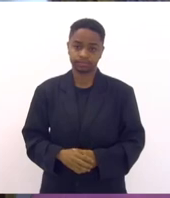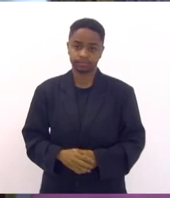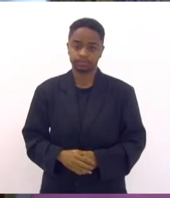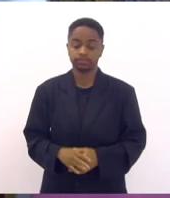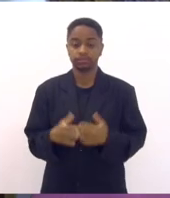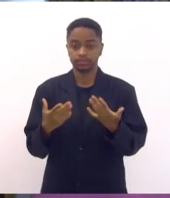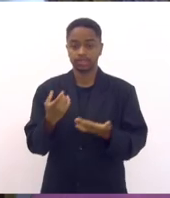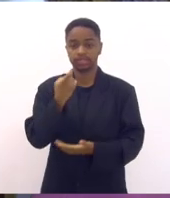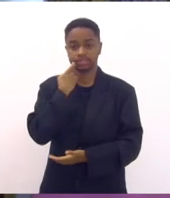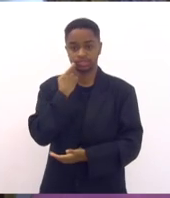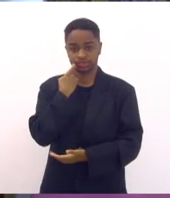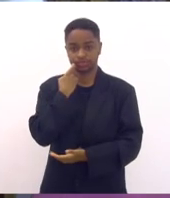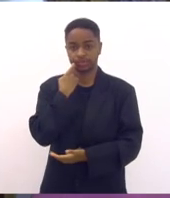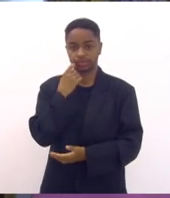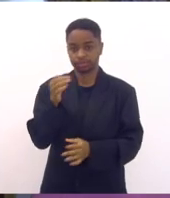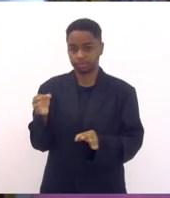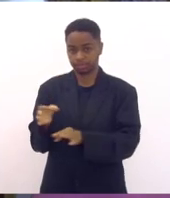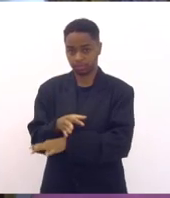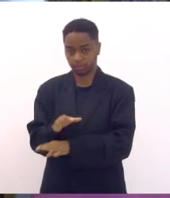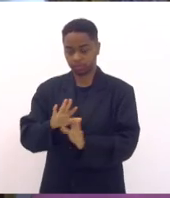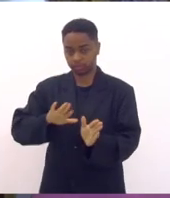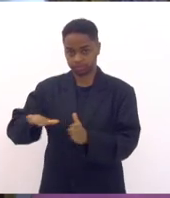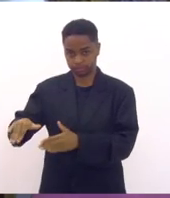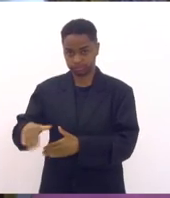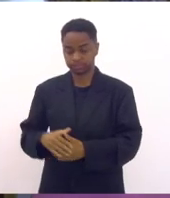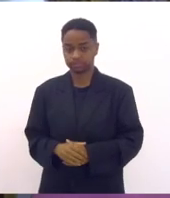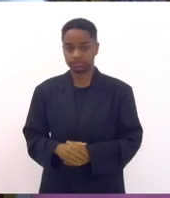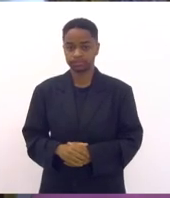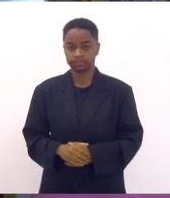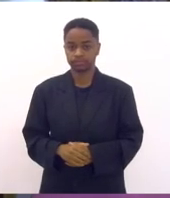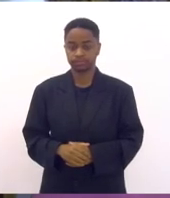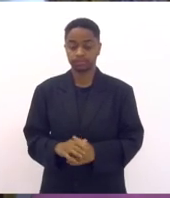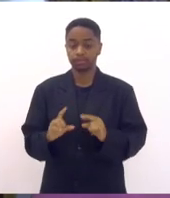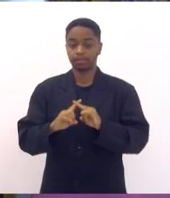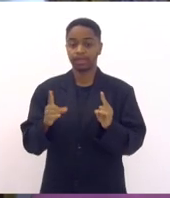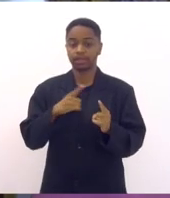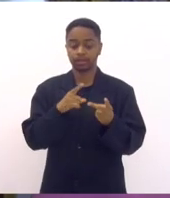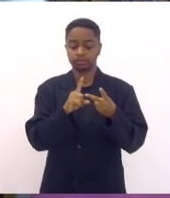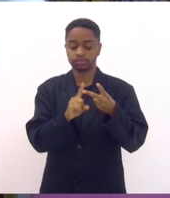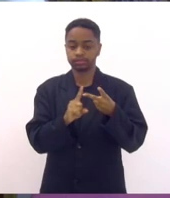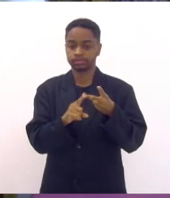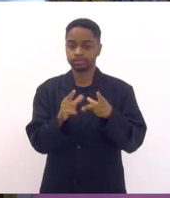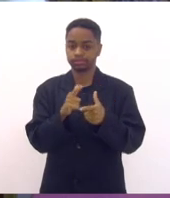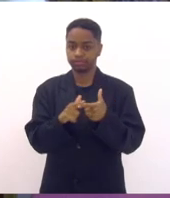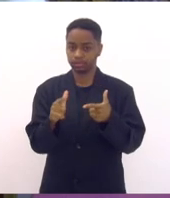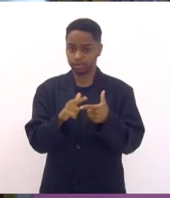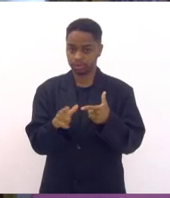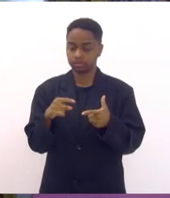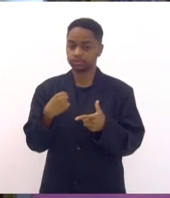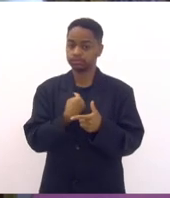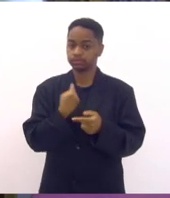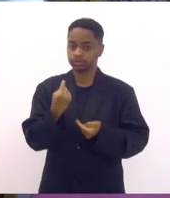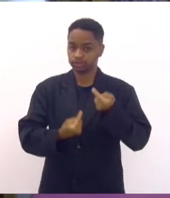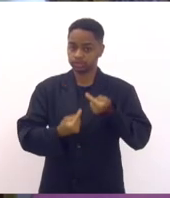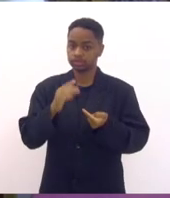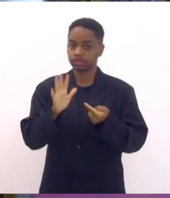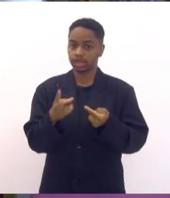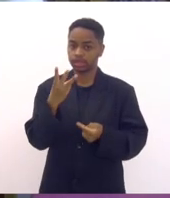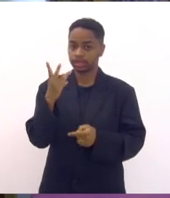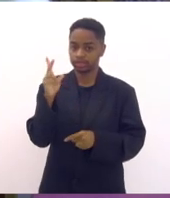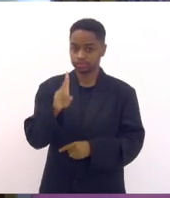foi sexta-feira ponto só que aí a gente tinha um segundo problema que nós já discutimos três